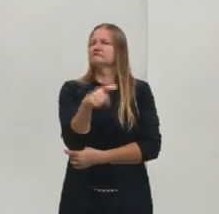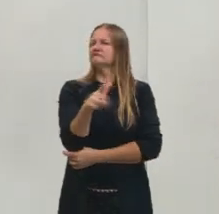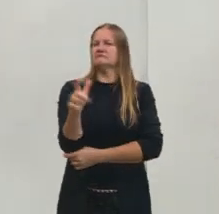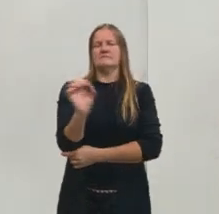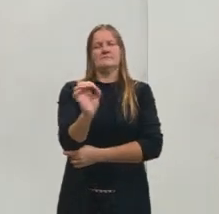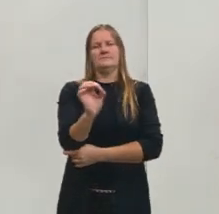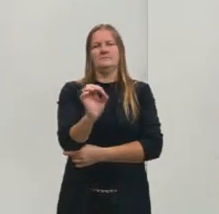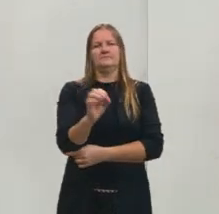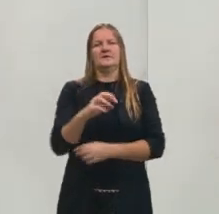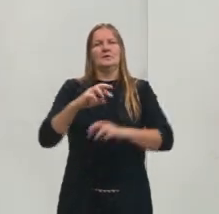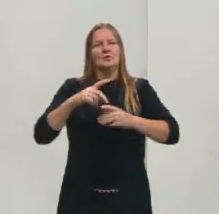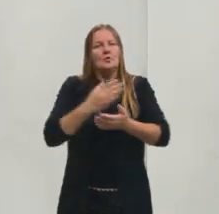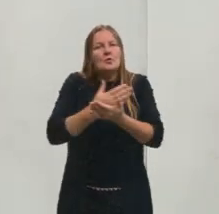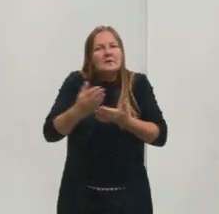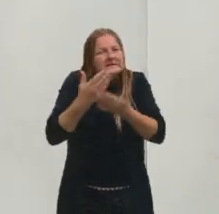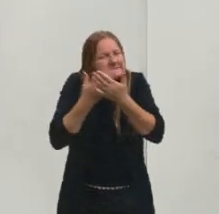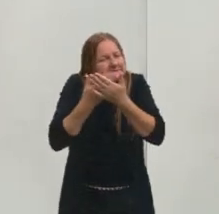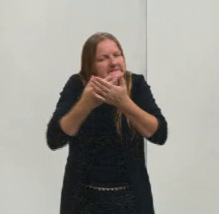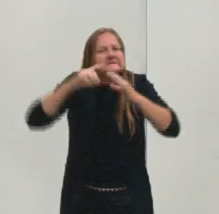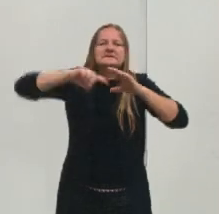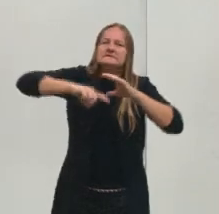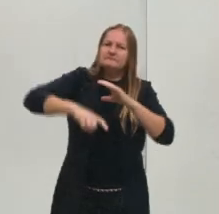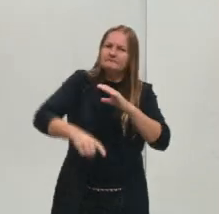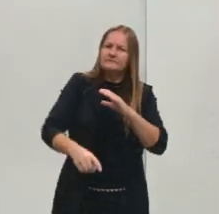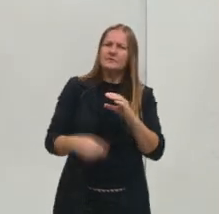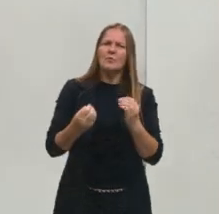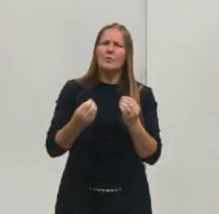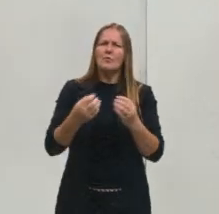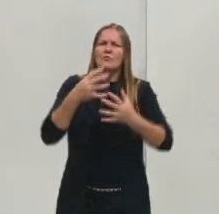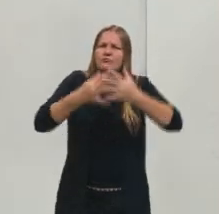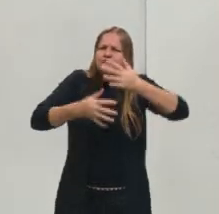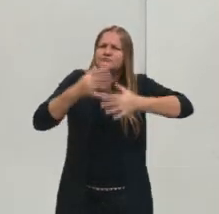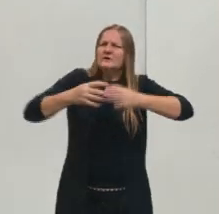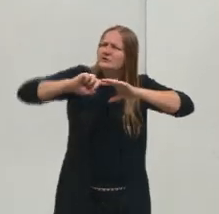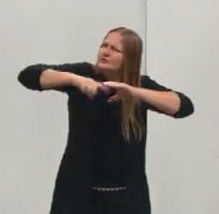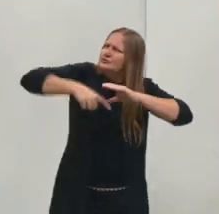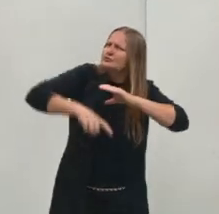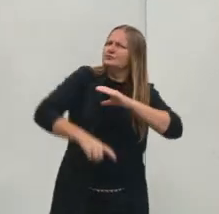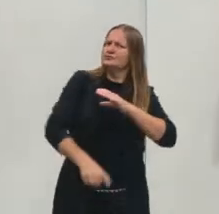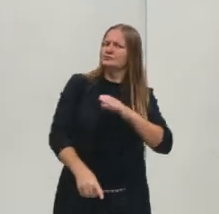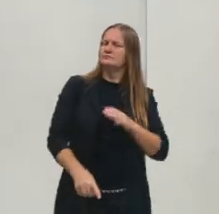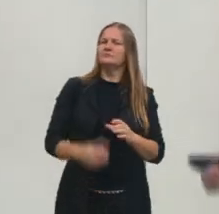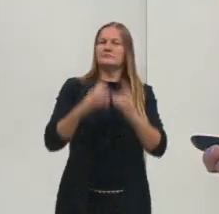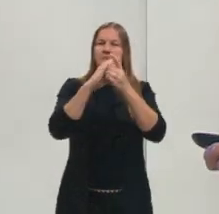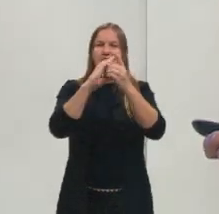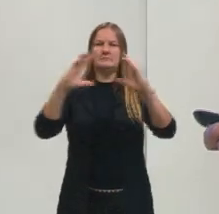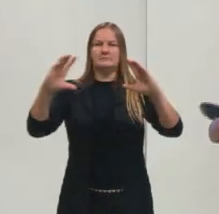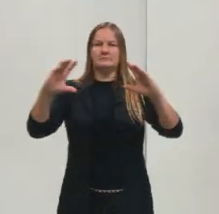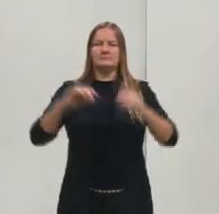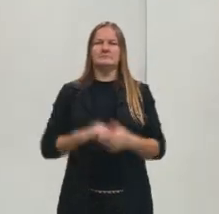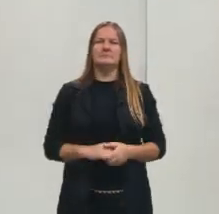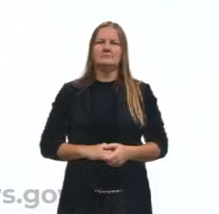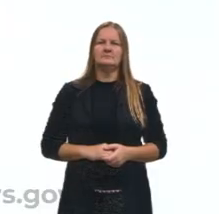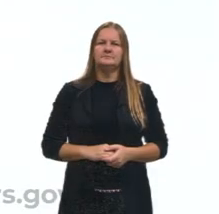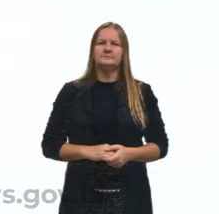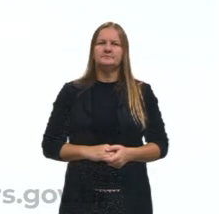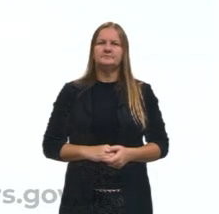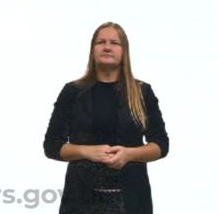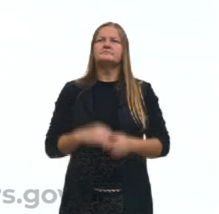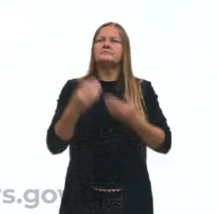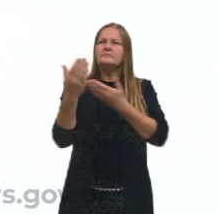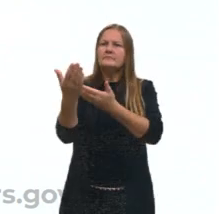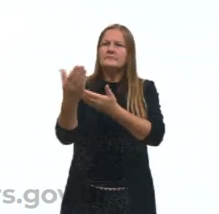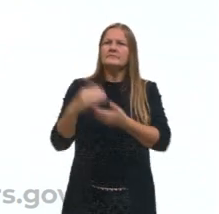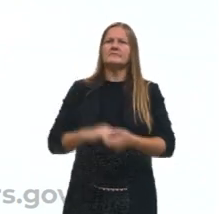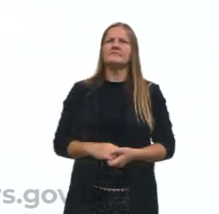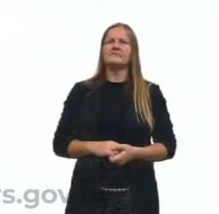e a gente vai começar a estudar um pouquinho essa complexidade do que é a democracia e aqui